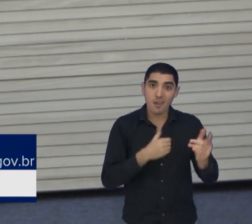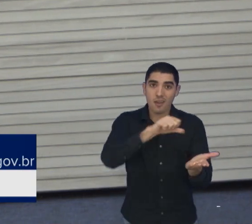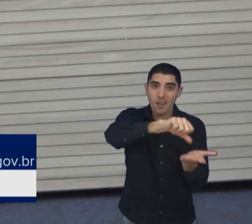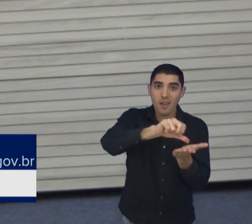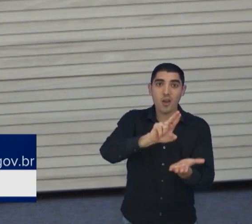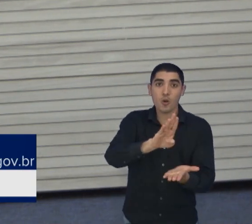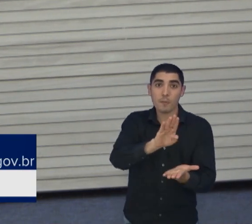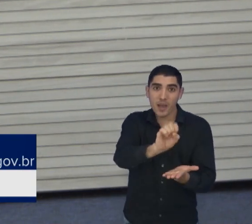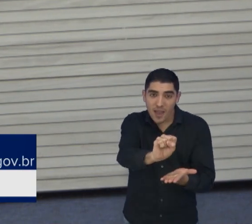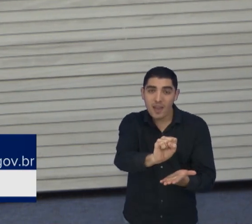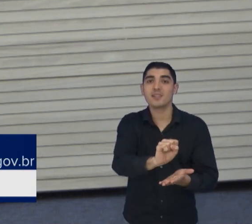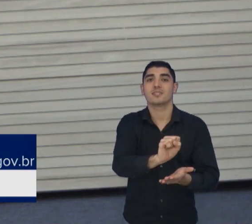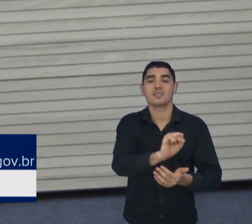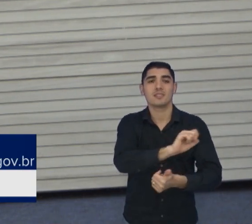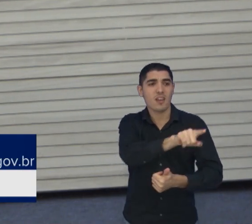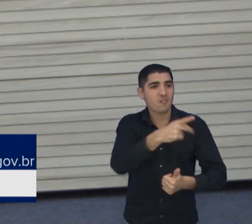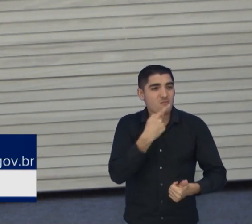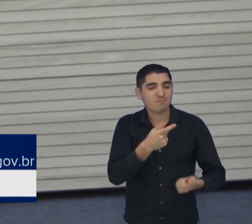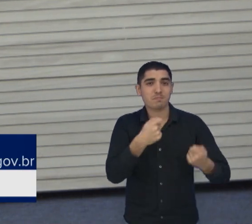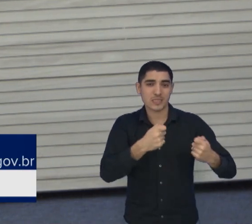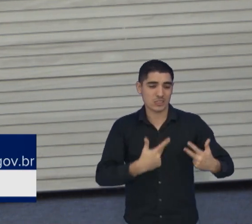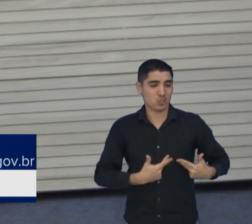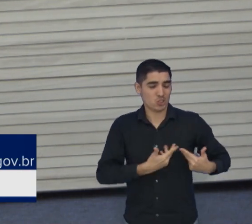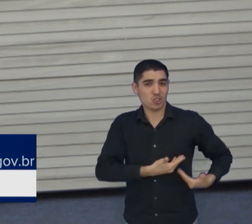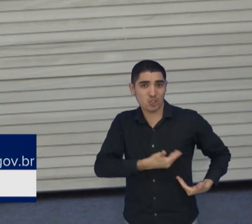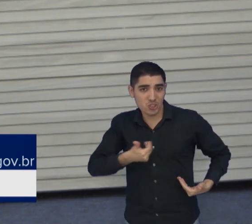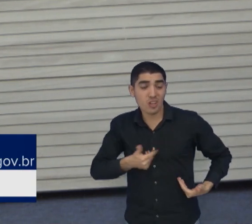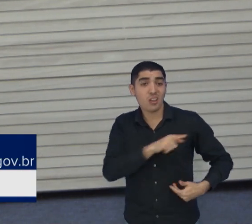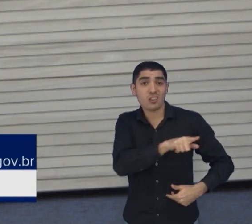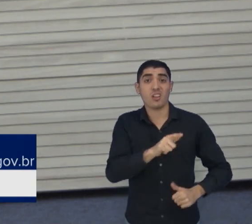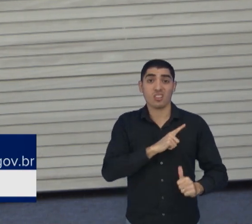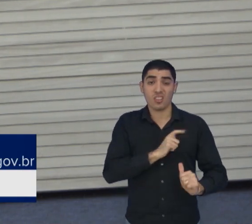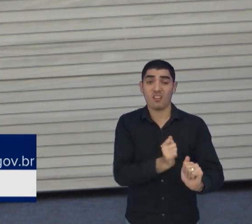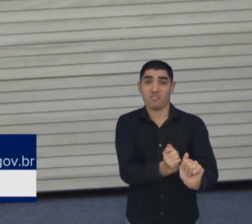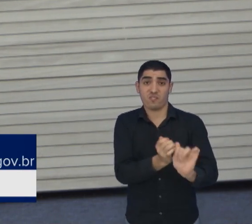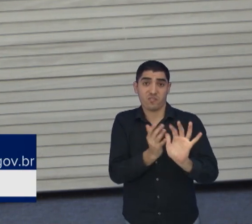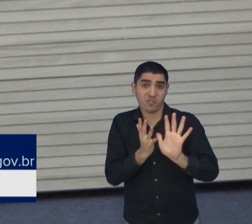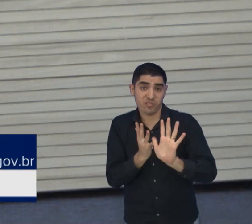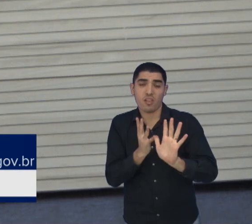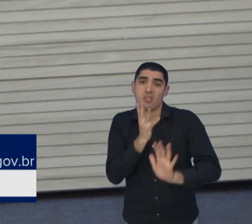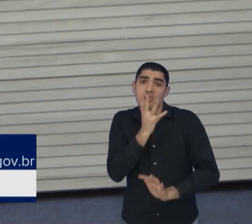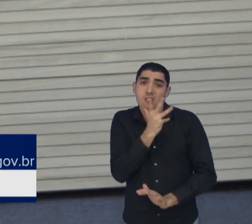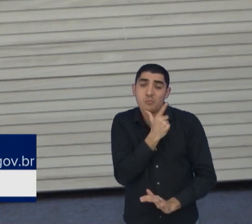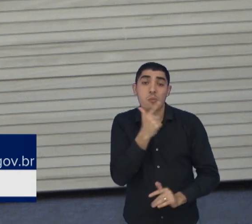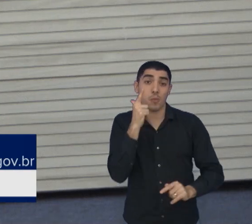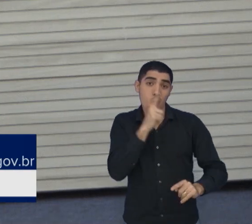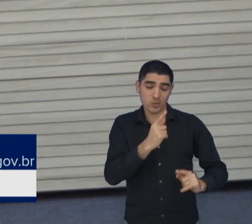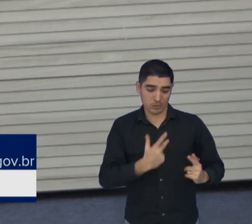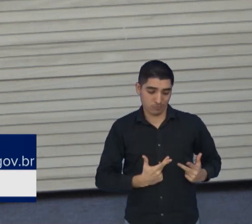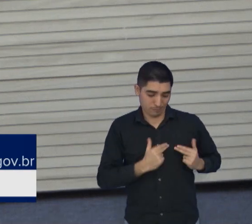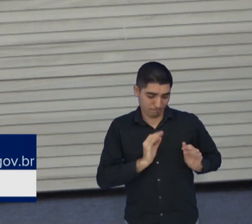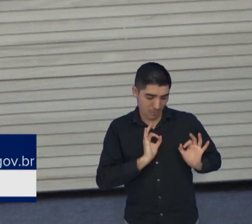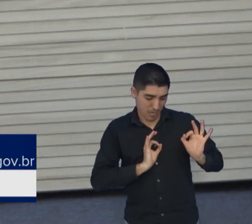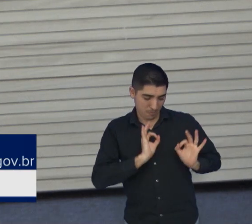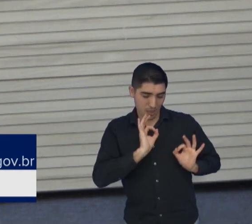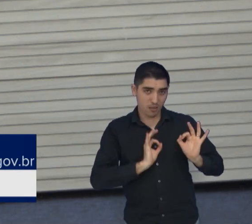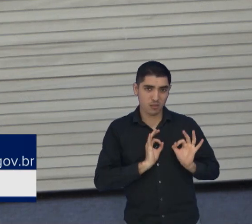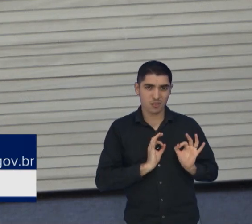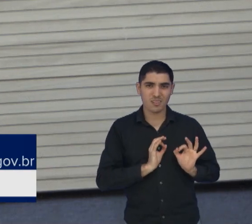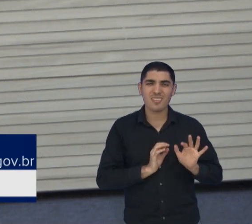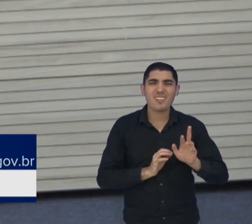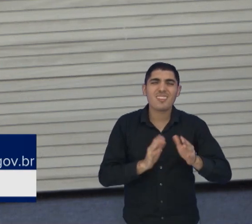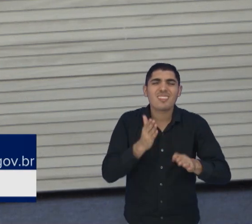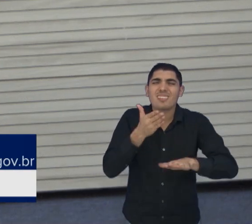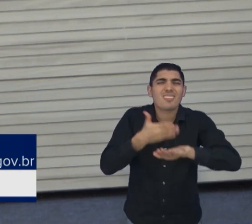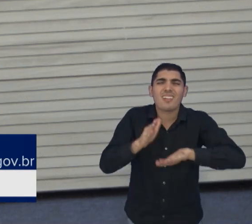a necessidade das mulheres que retiraram o seio, com a demora na fila de espera para fazer uma cirurgia reparadora. Então não tem nada a ver com